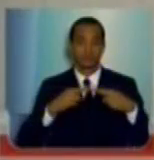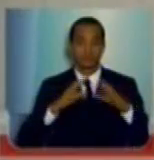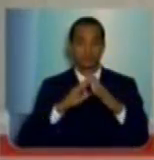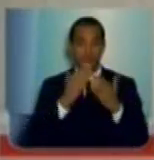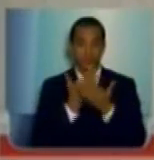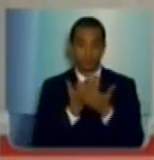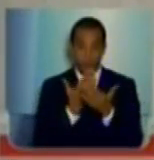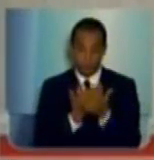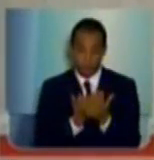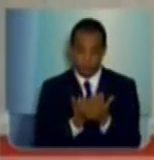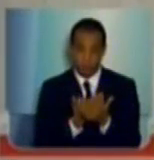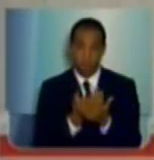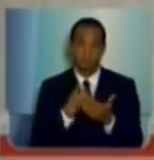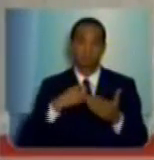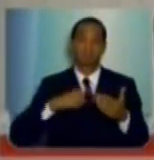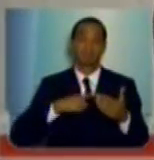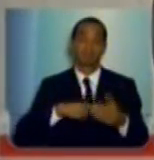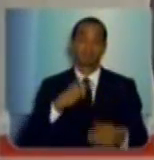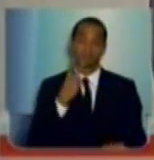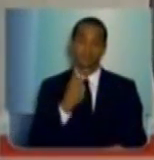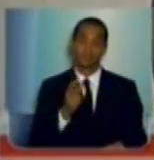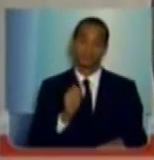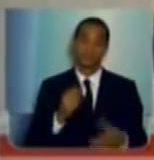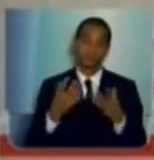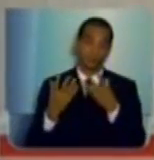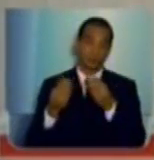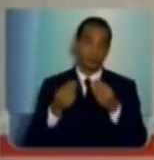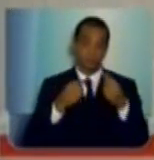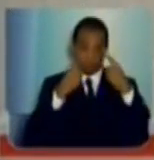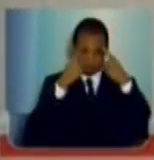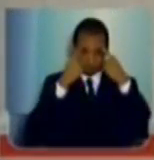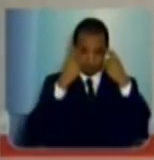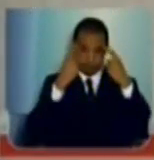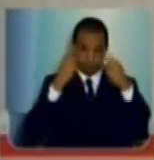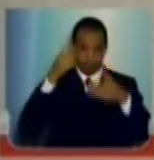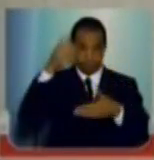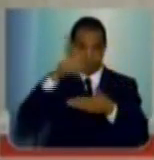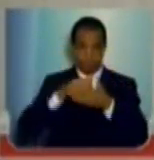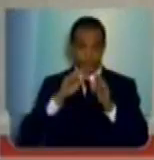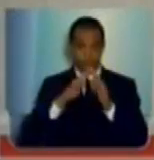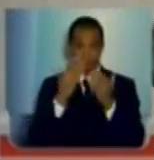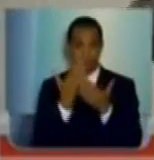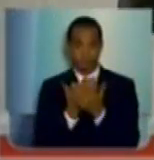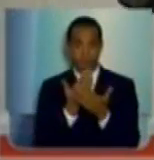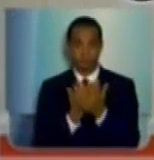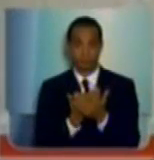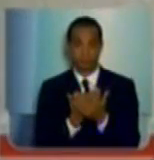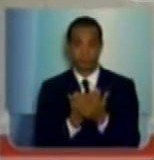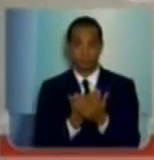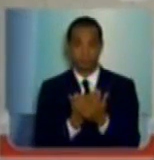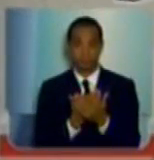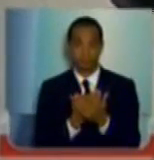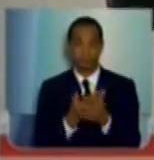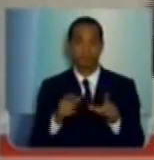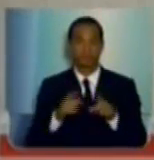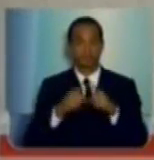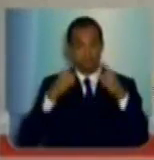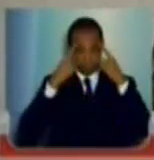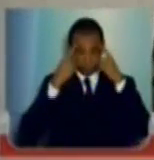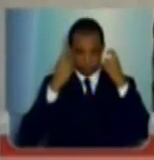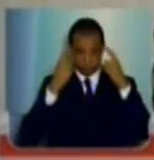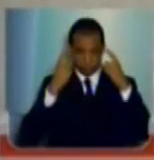escolas e tenho falado também muito sobre a violência nas escolas a violência escolar mas sobretudo a violência que